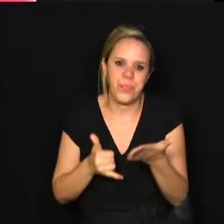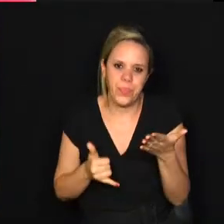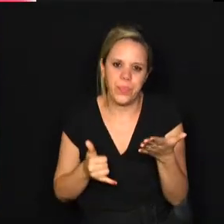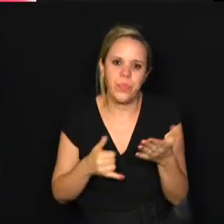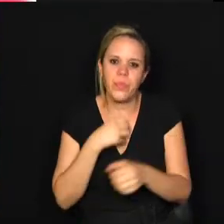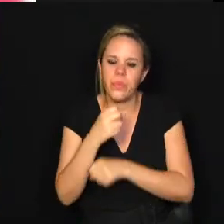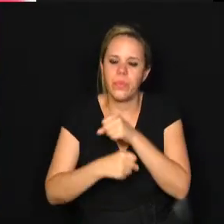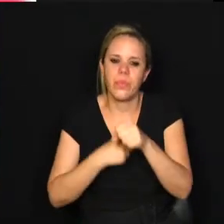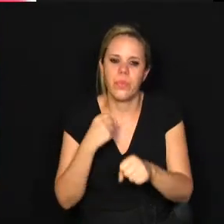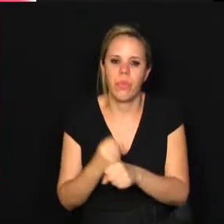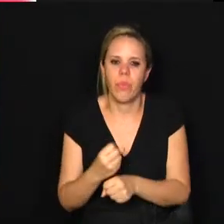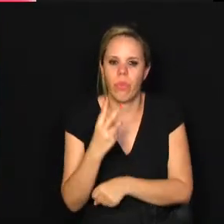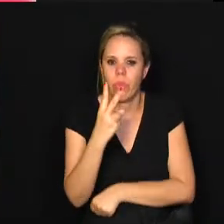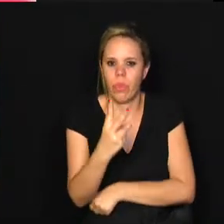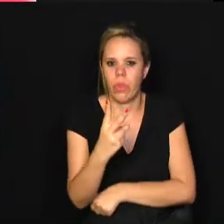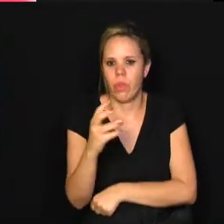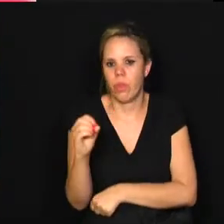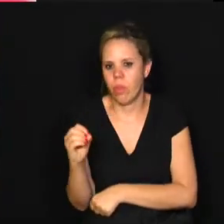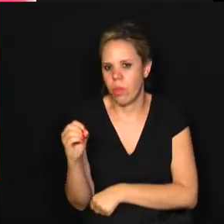de